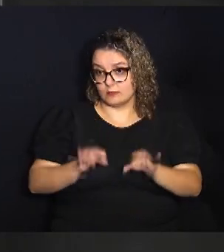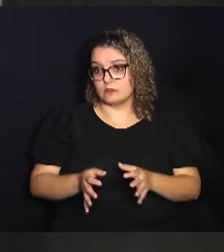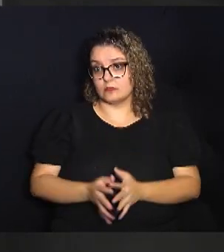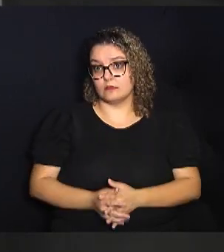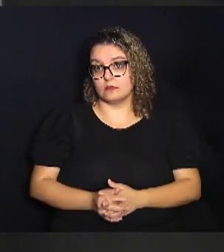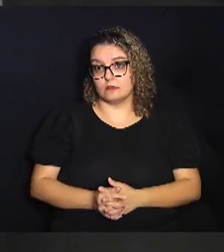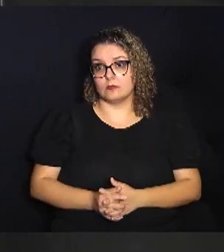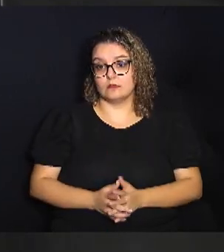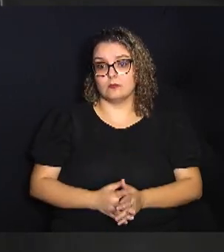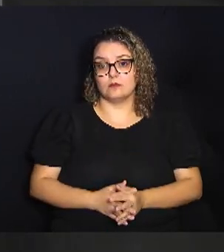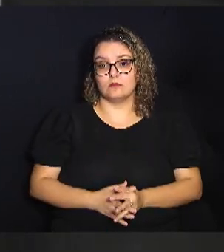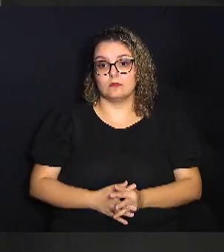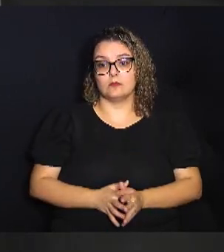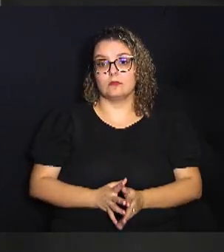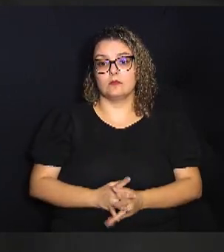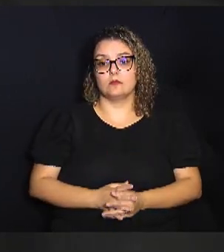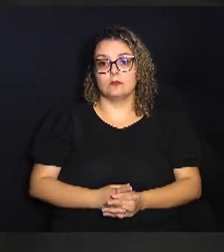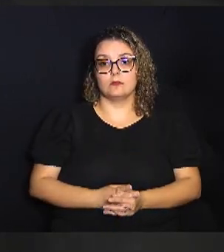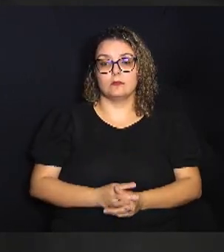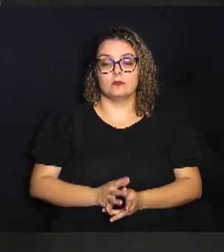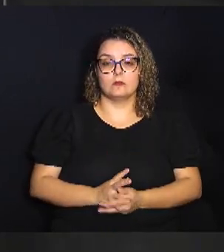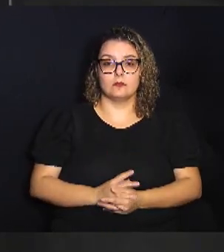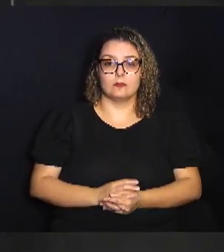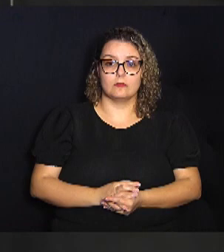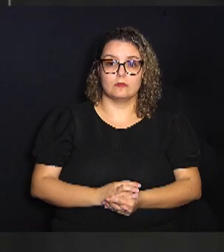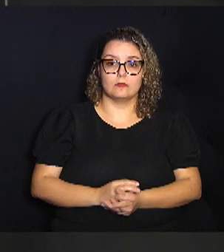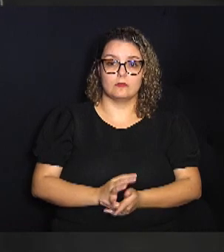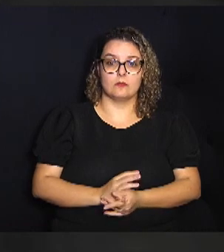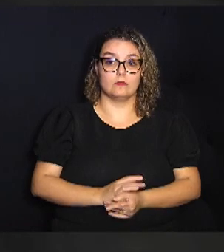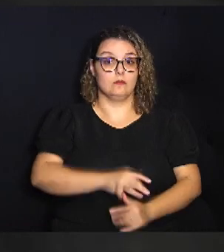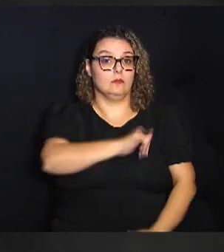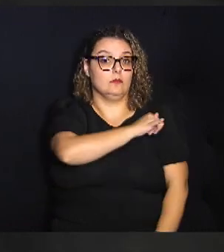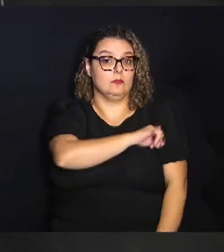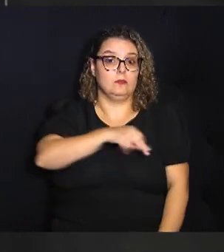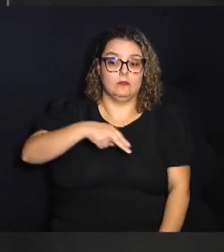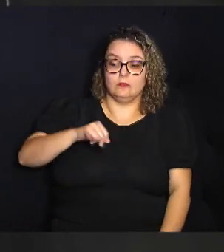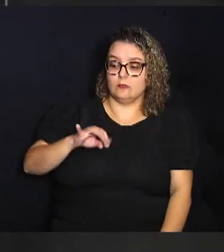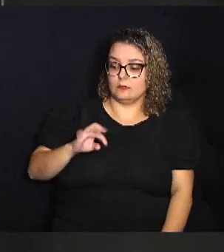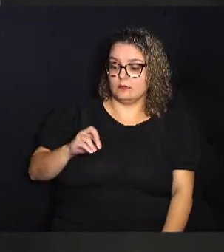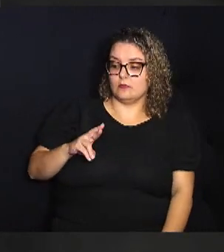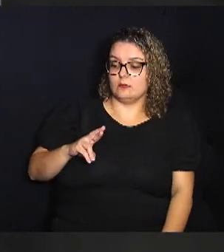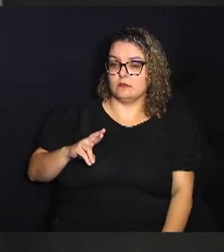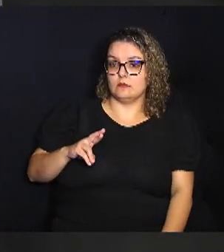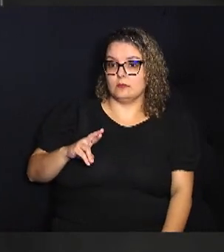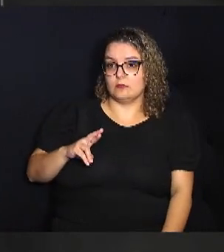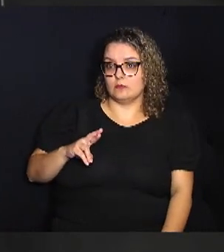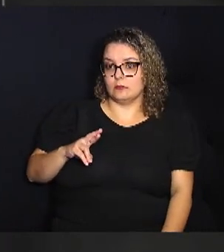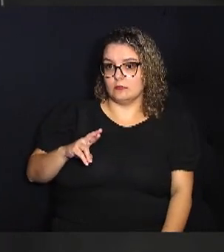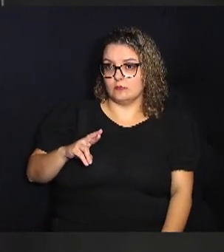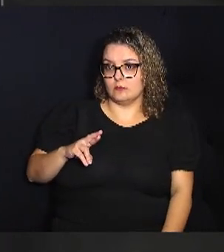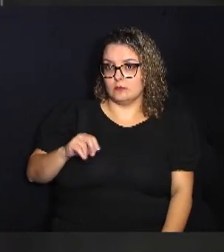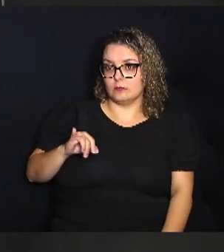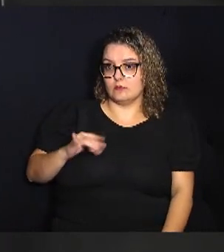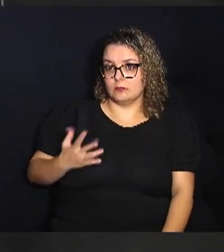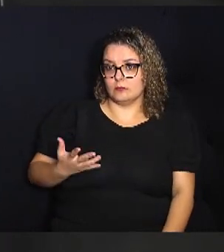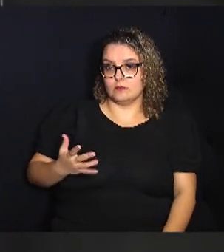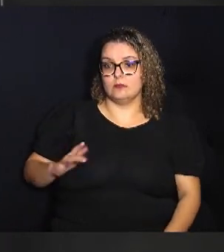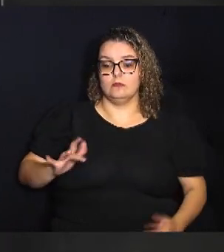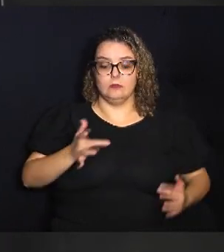temos matérias que falam que Niterói tem um território todo coberto hoje pelo Wolbachia e teve uma redução